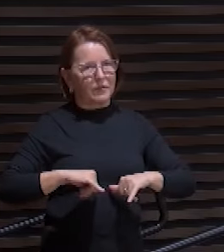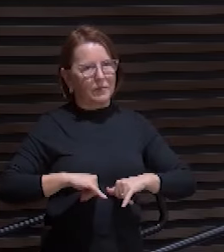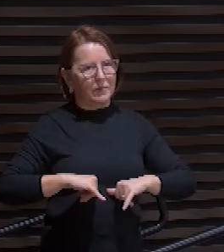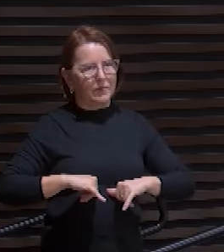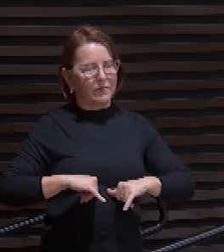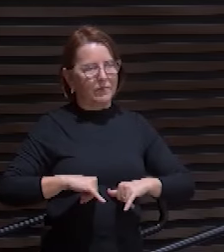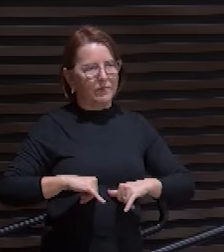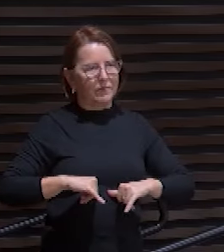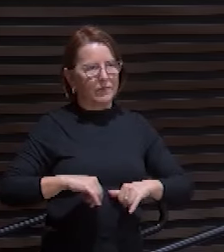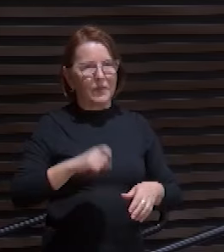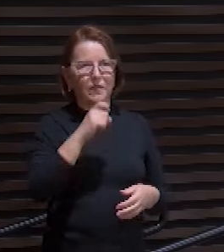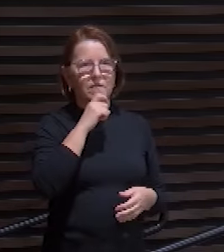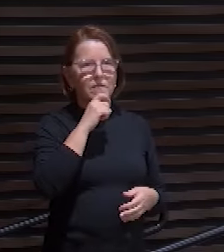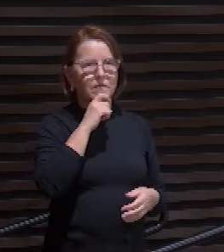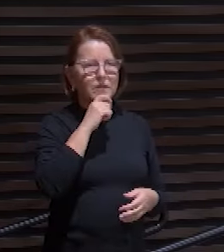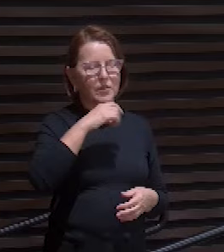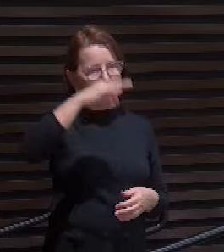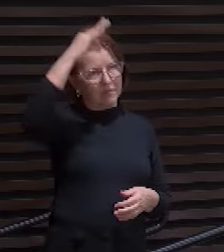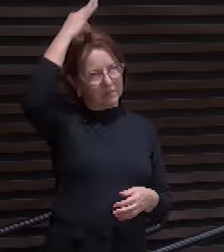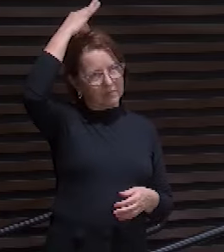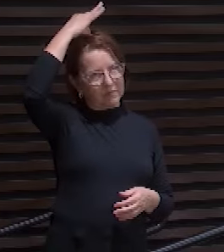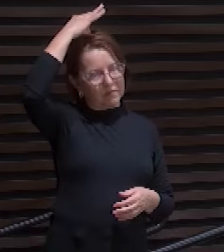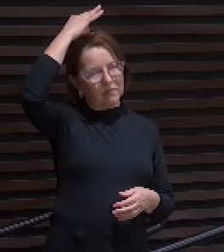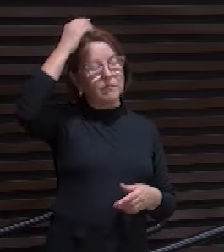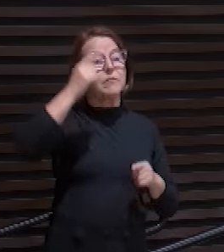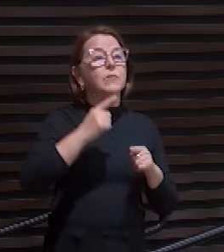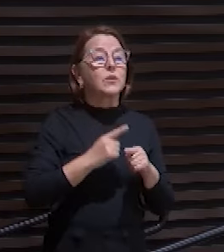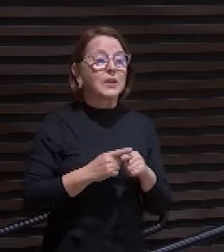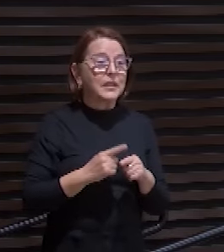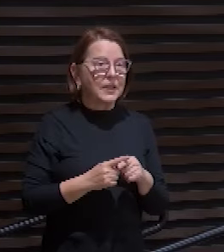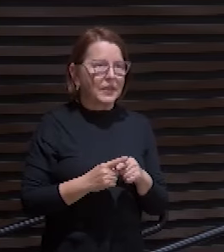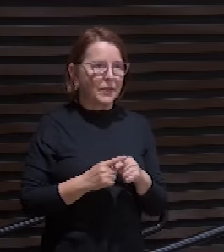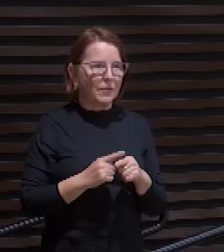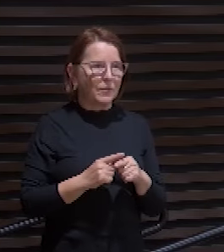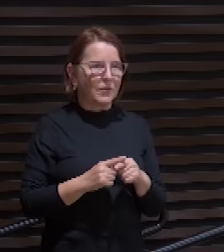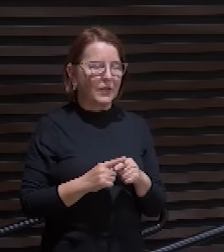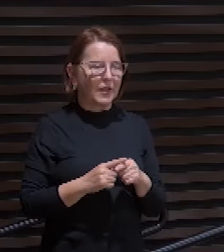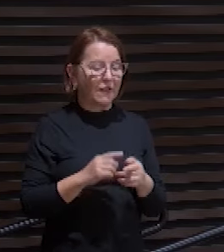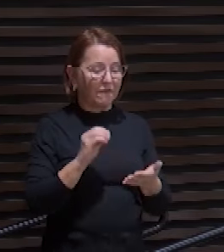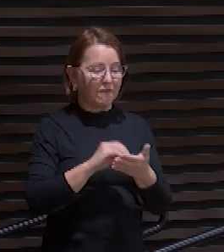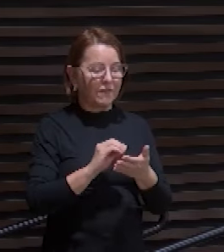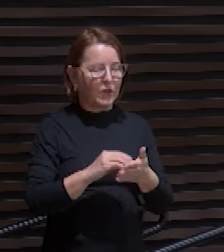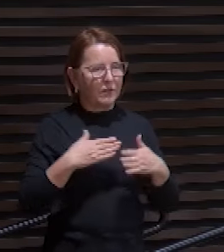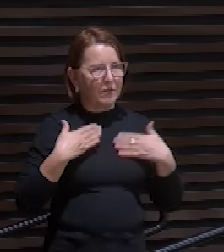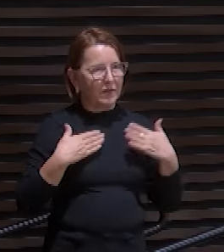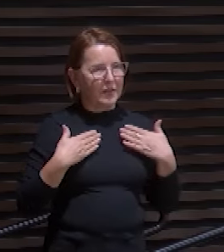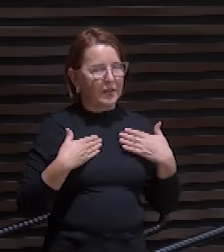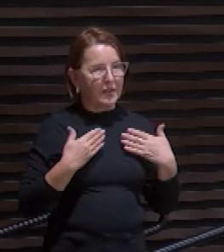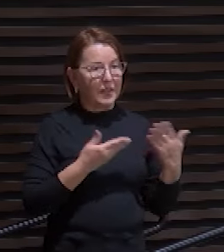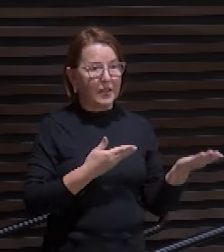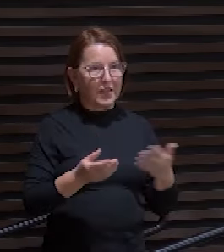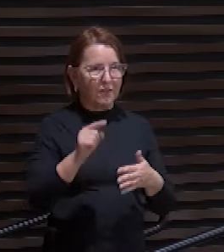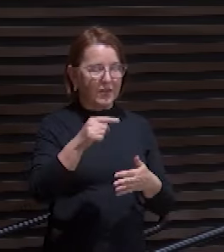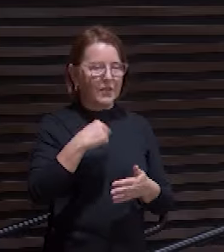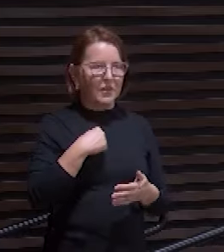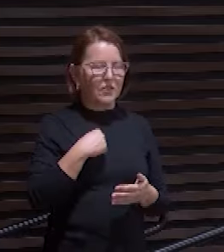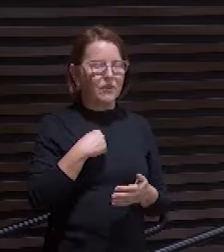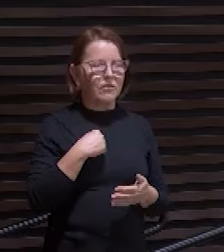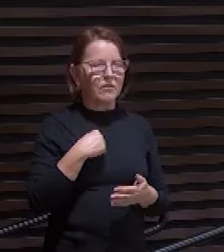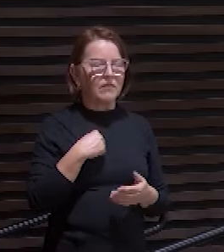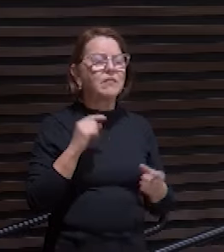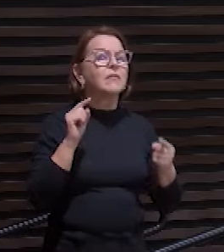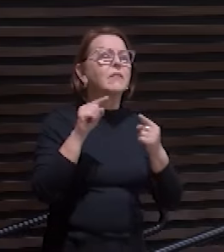e esfriamento espiritual. Sabe por quê? Porque o descontentamento vai levar você e eu, sabe a fazer o